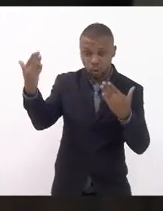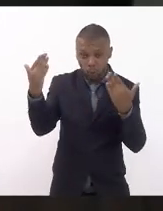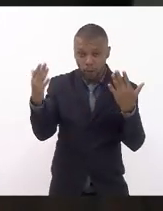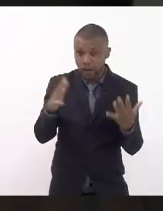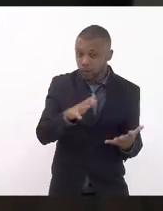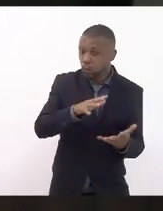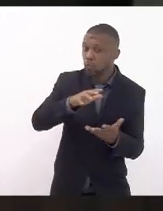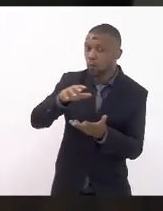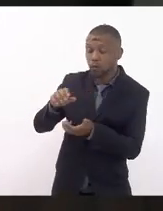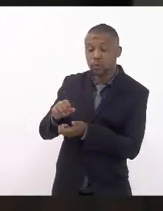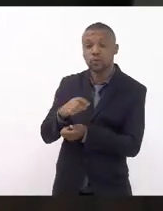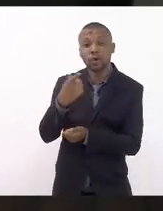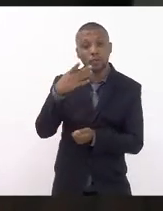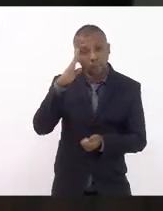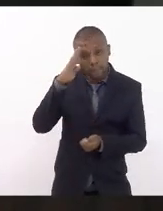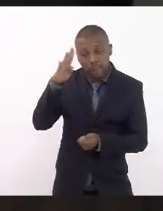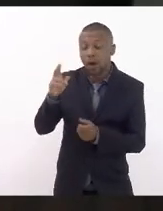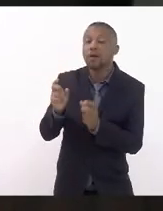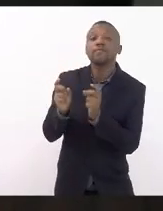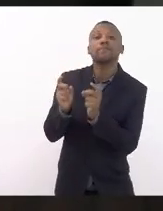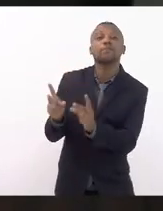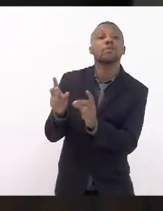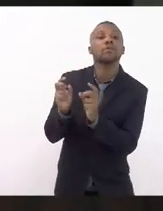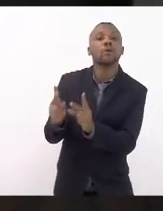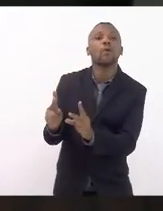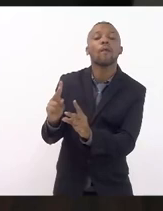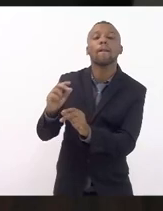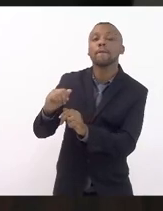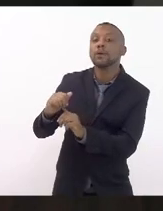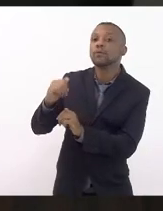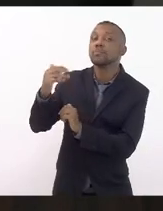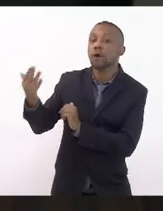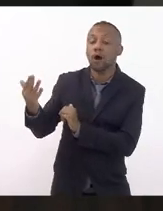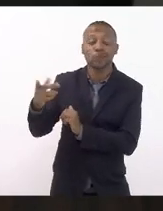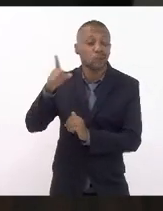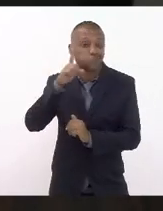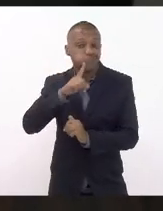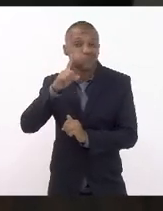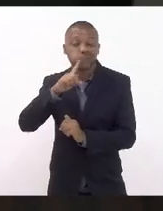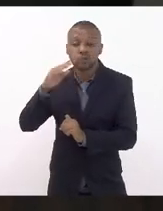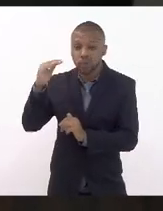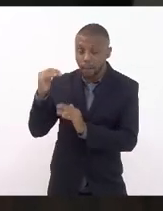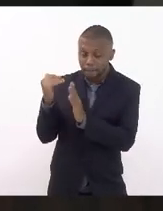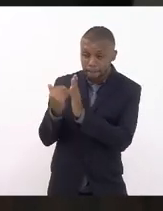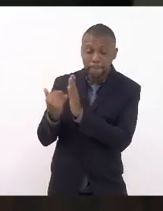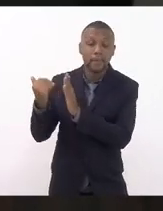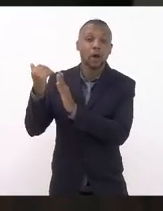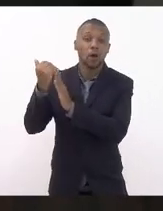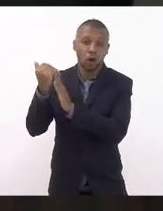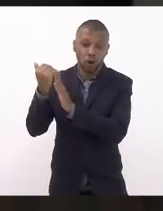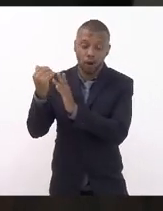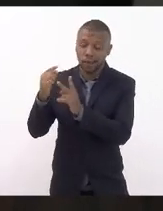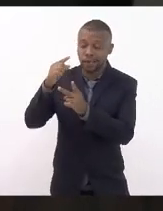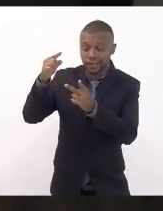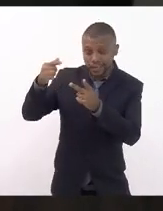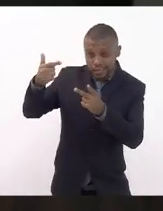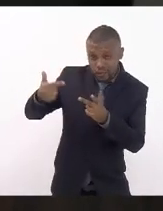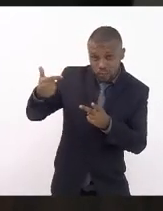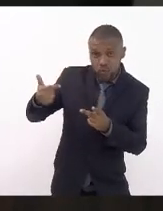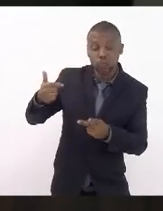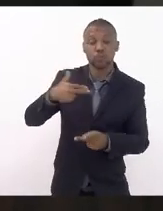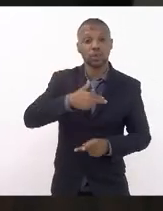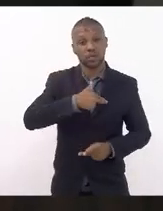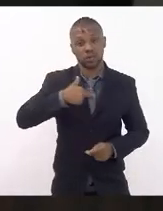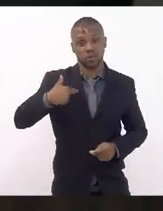maior exportador, não somos o maior produtor, porque os Estados Unidos é o maior, depois China. Mas temos todas